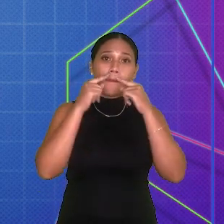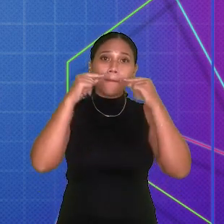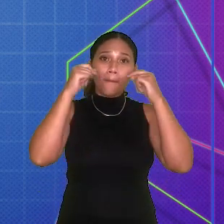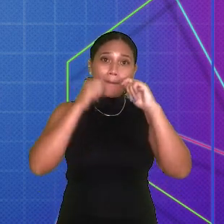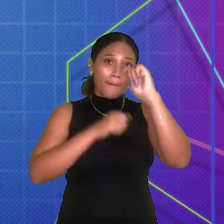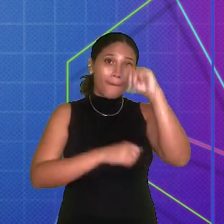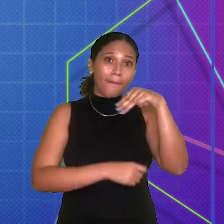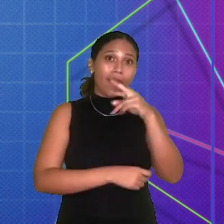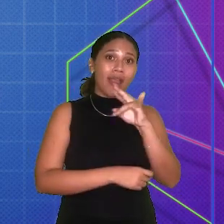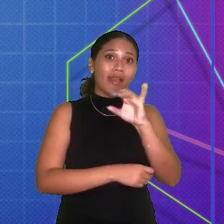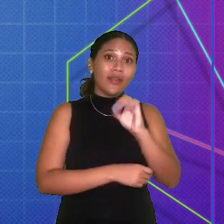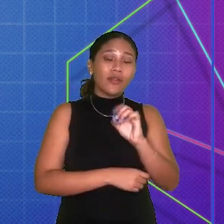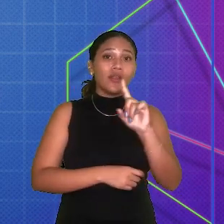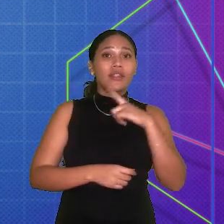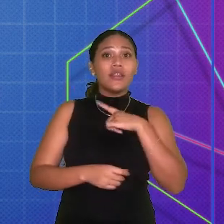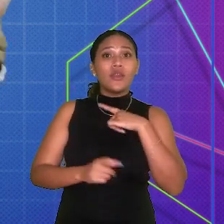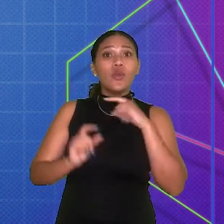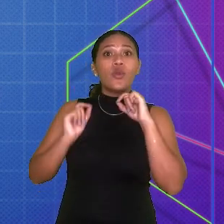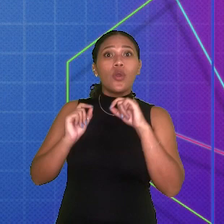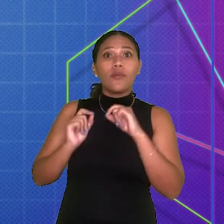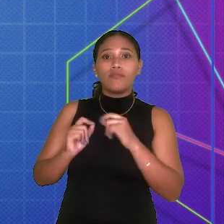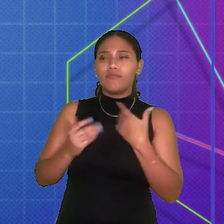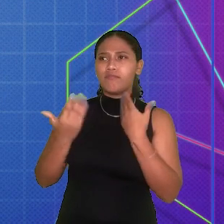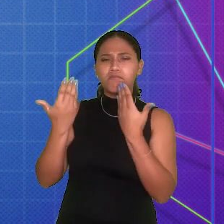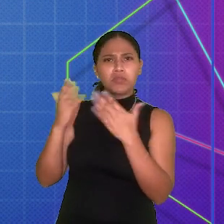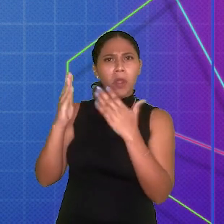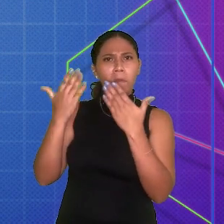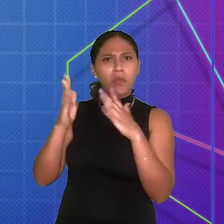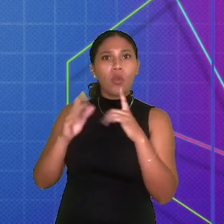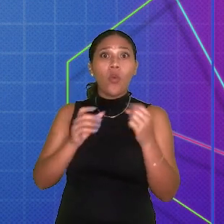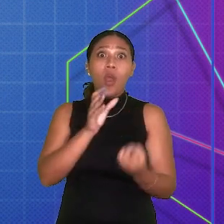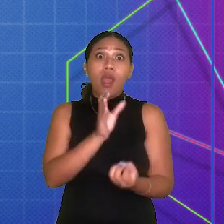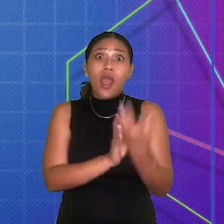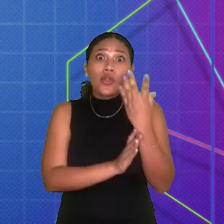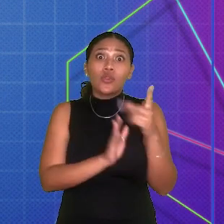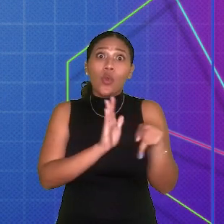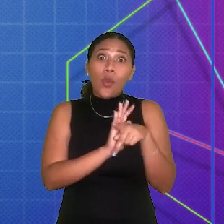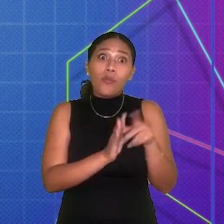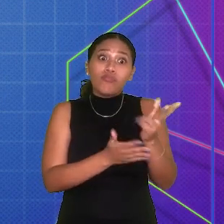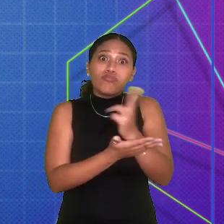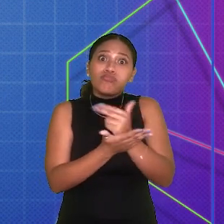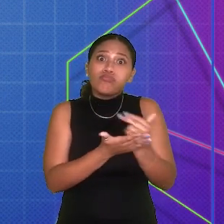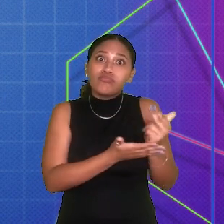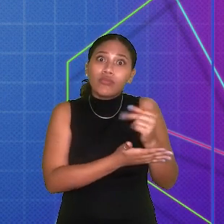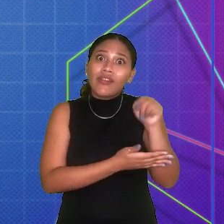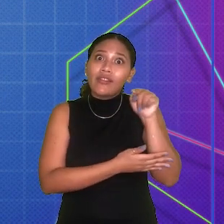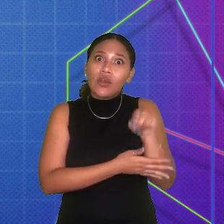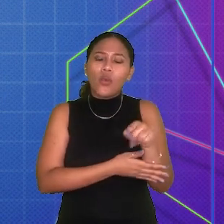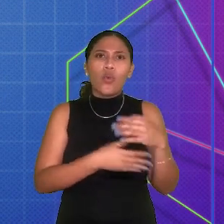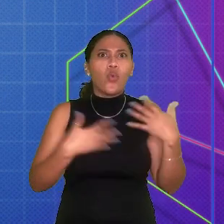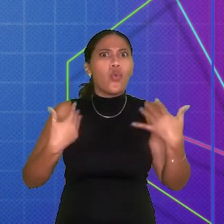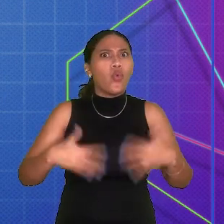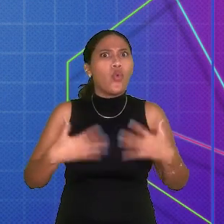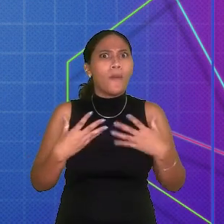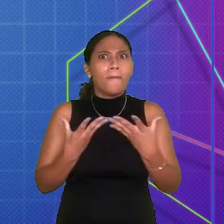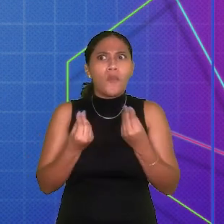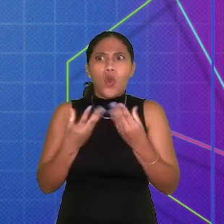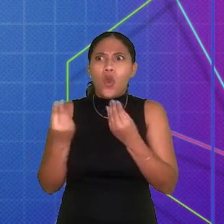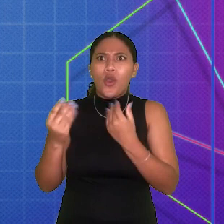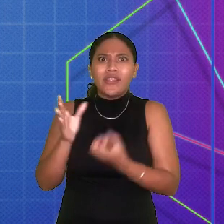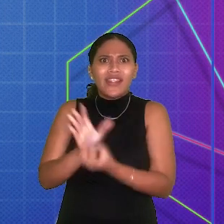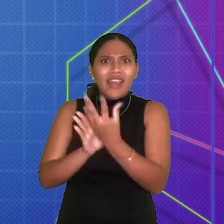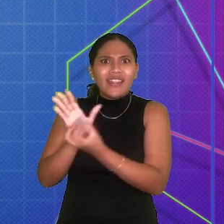às lágrimas ao receber um elogio de Shigeru Miyamoto, criador do mascote da Nintendo, o maior ídolo de muitos